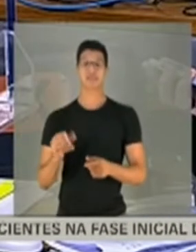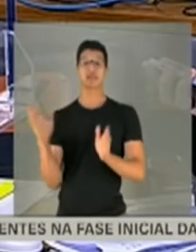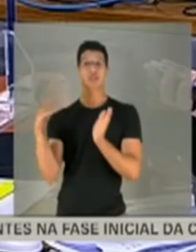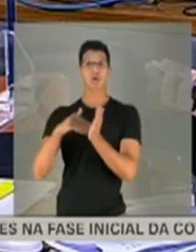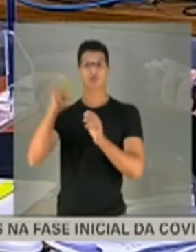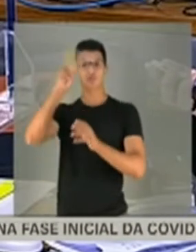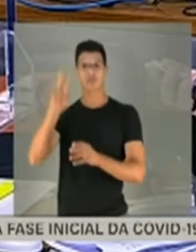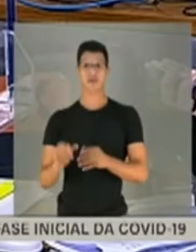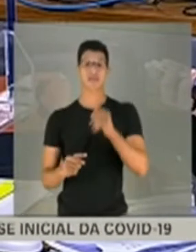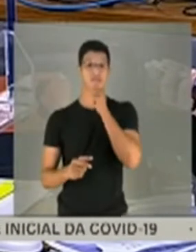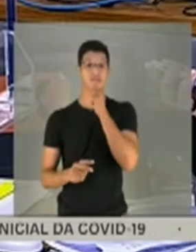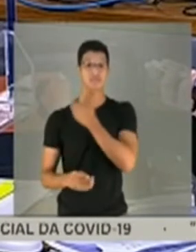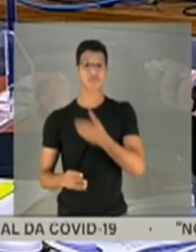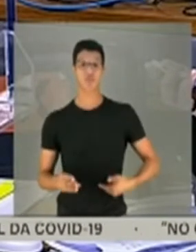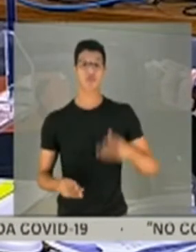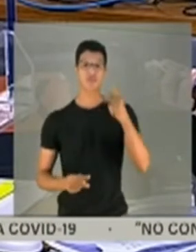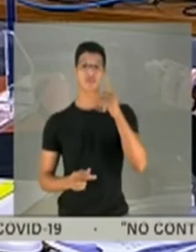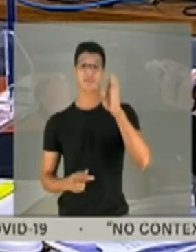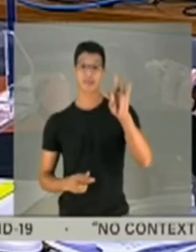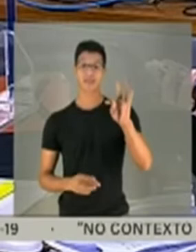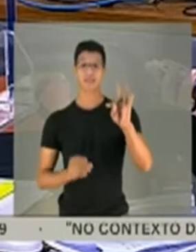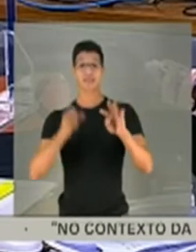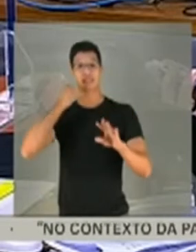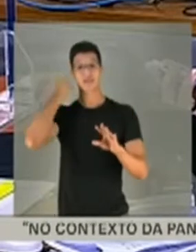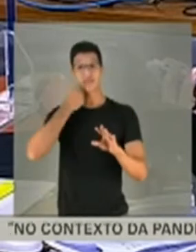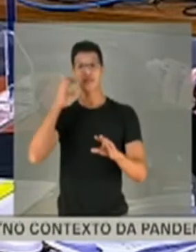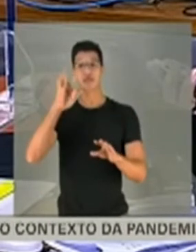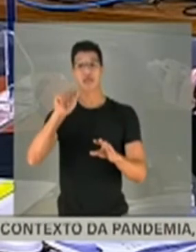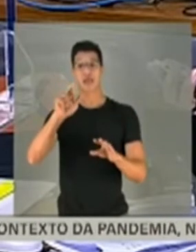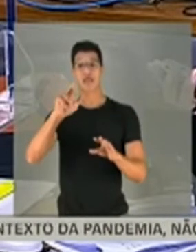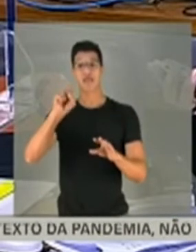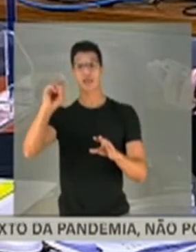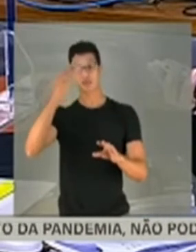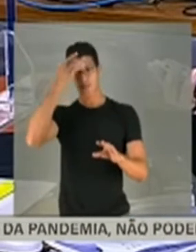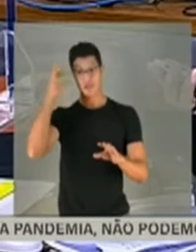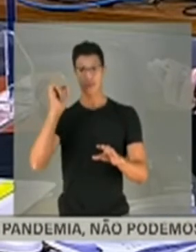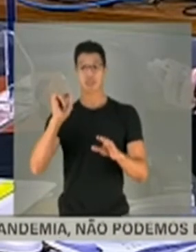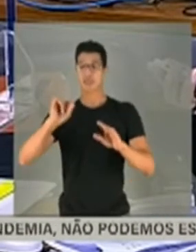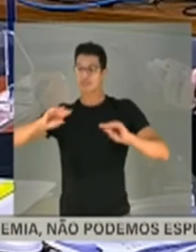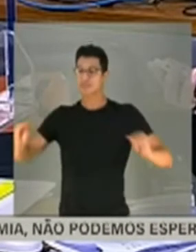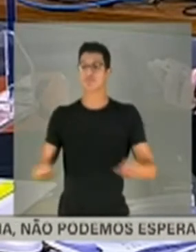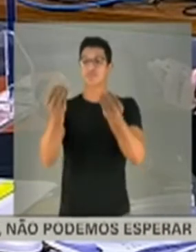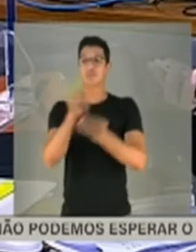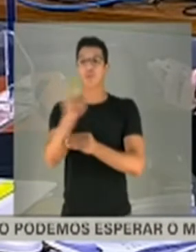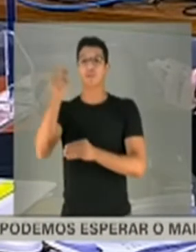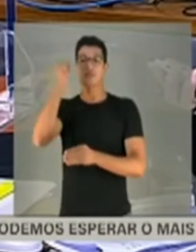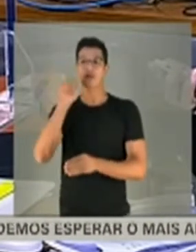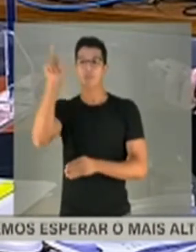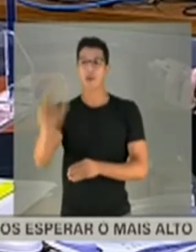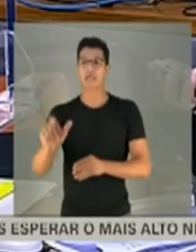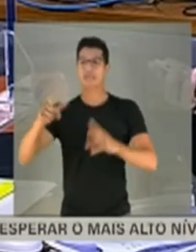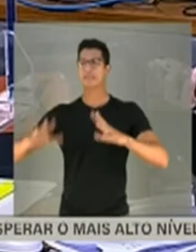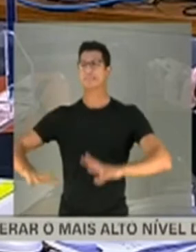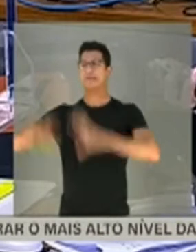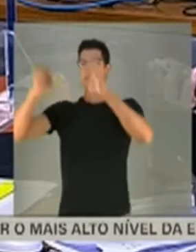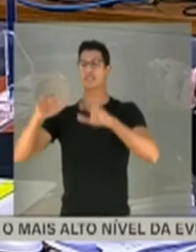última vez, ainda foi no governo do PT, e o senador Tarso foi uma das pessoas que endossou o nome dessa mulher aí. Foi uma guerra que a